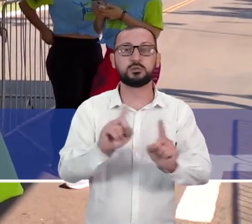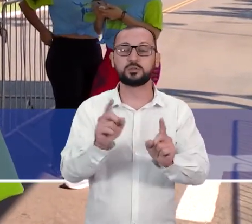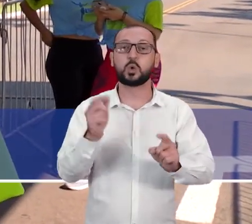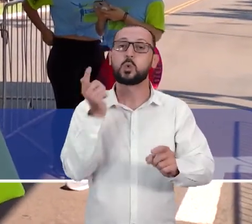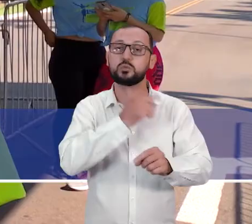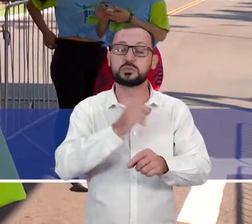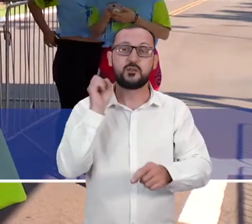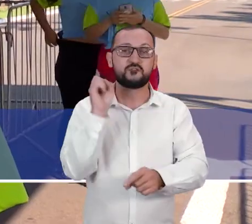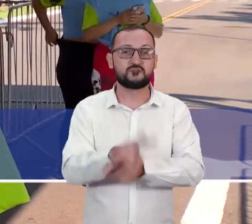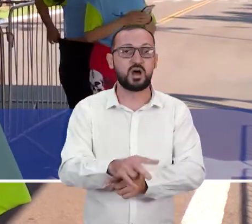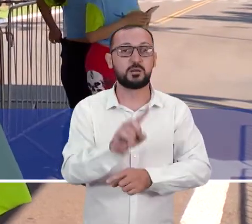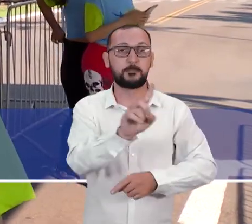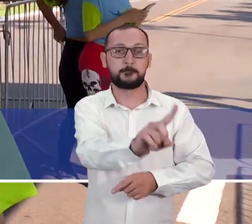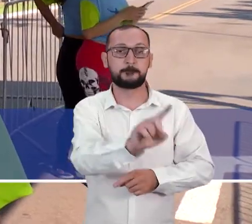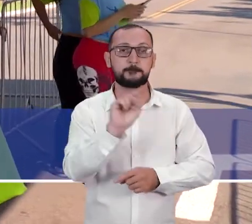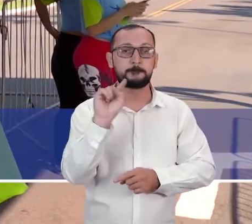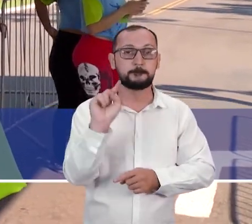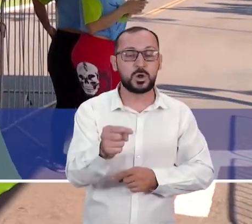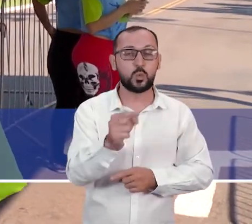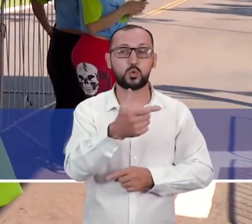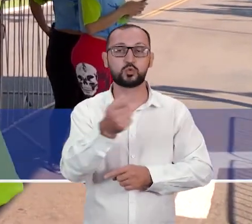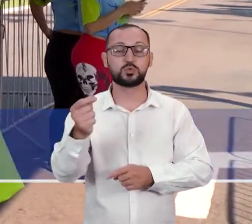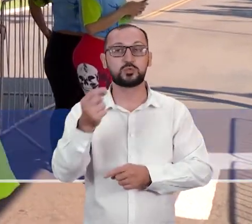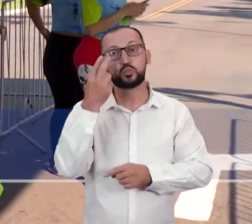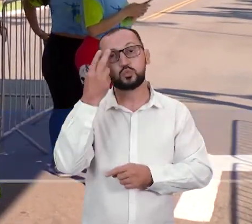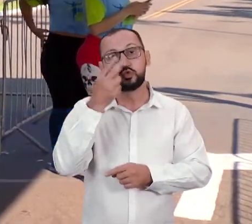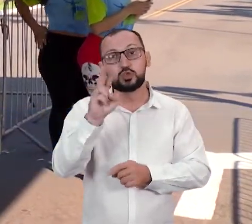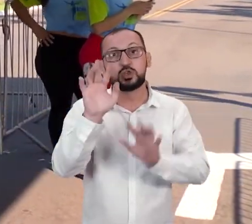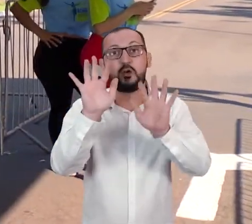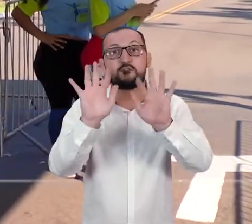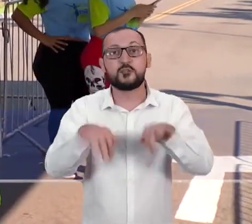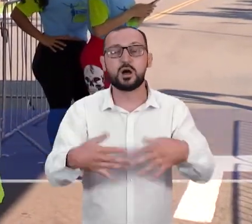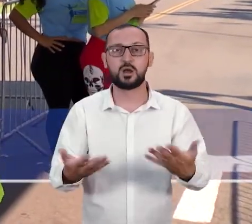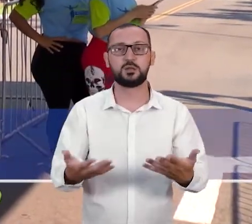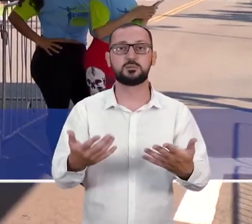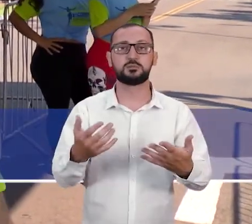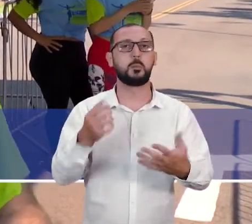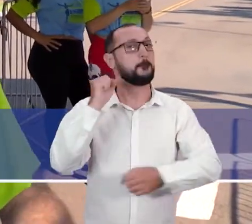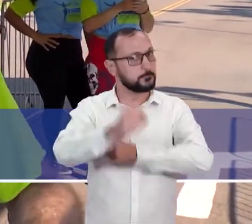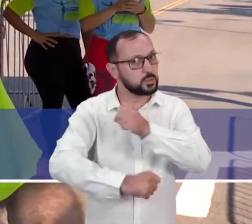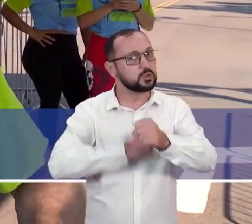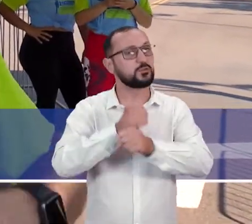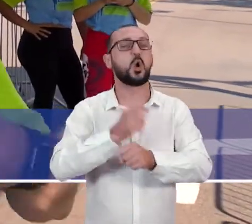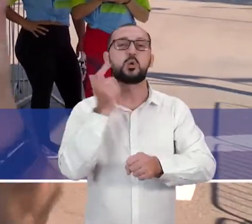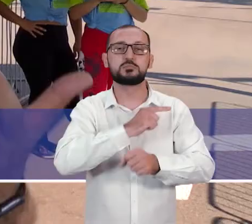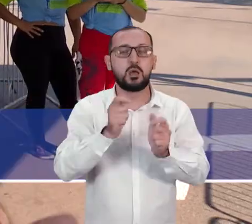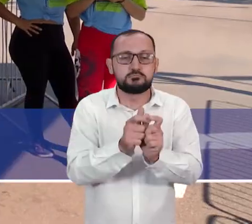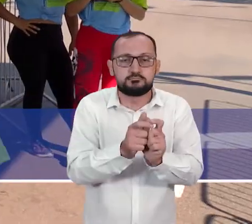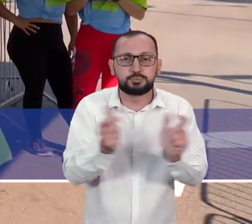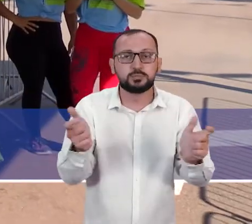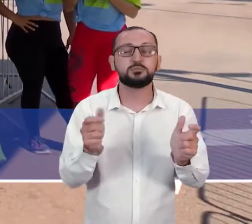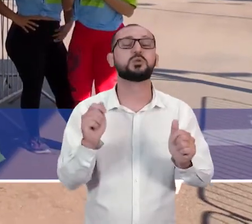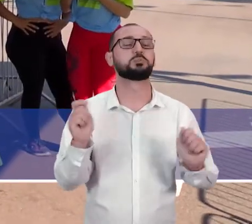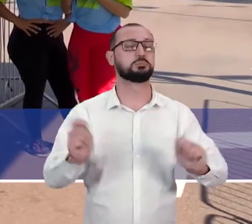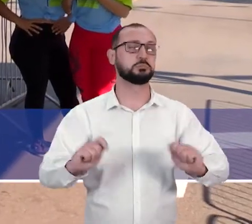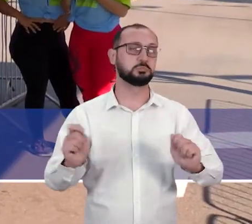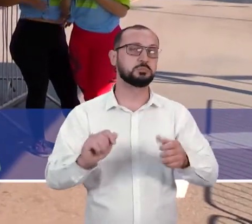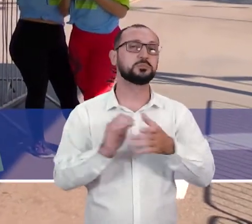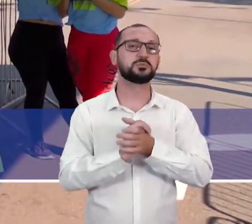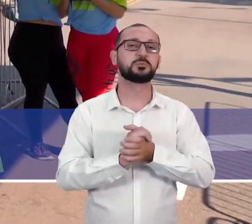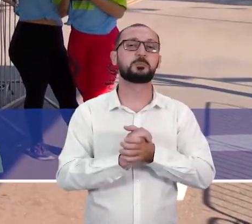pessoas, batemos as 1.200 inscrições em 2 dias. Quer dizer, nós temos condição de fazer uma maior para o ano que